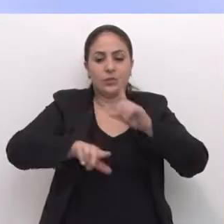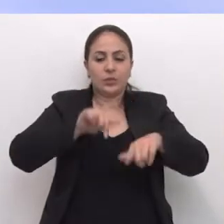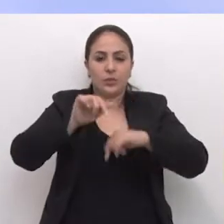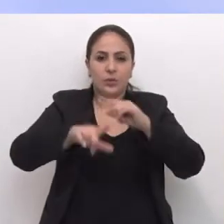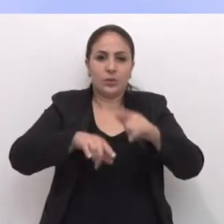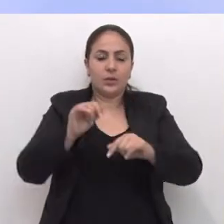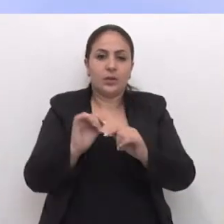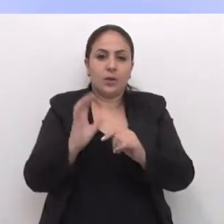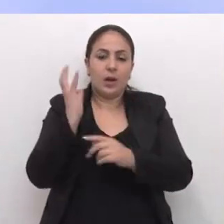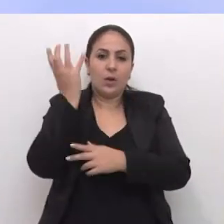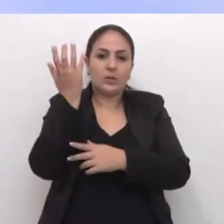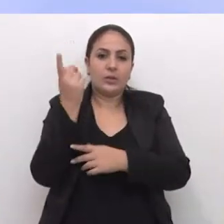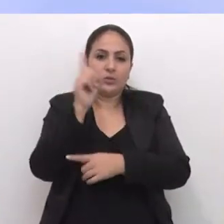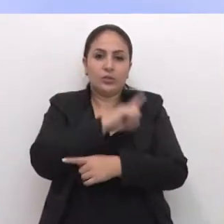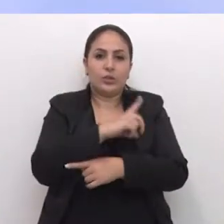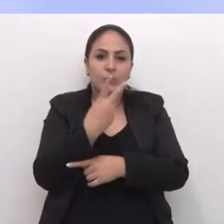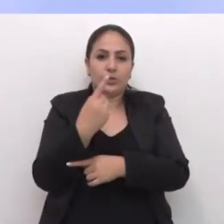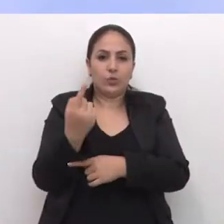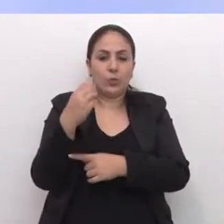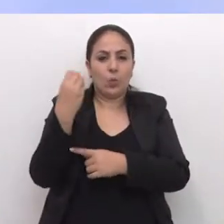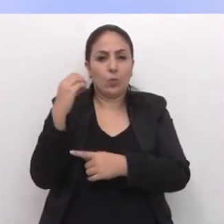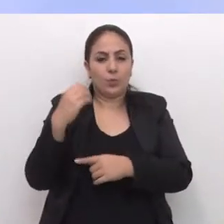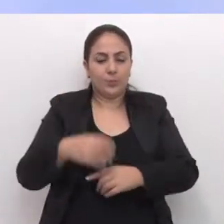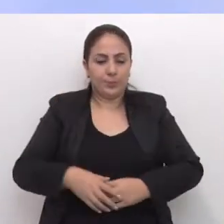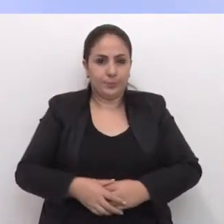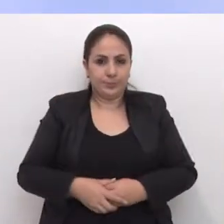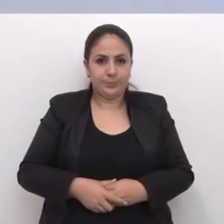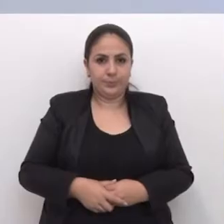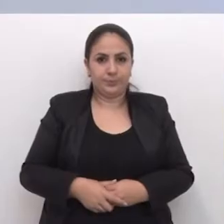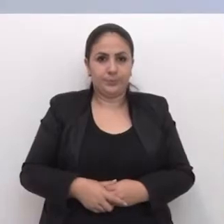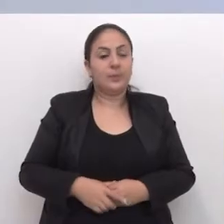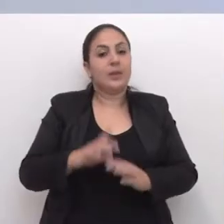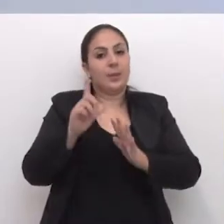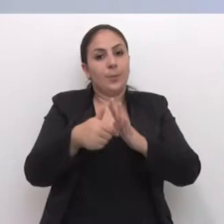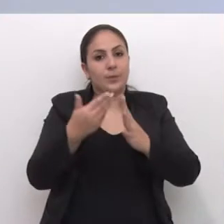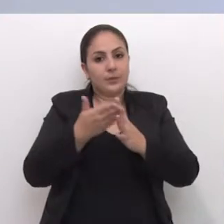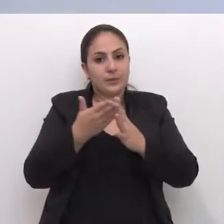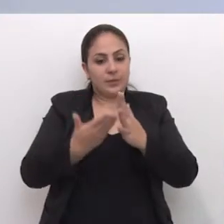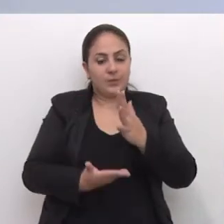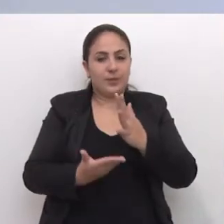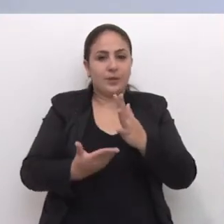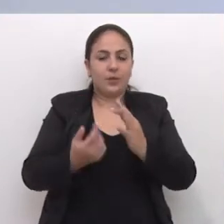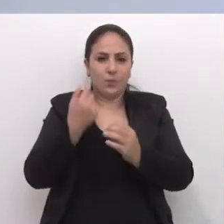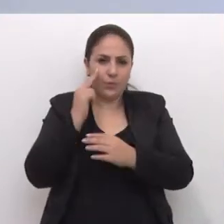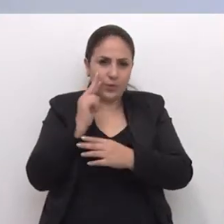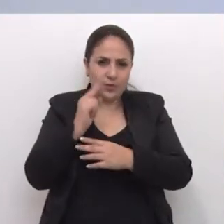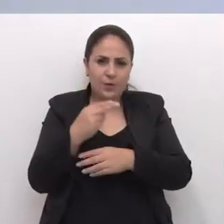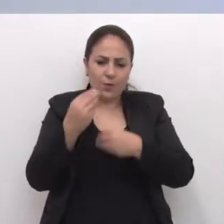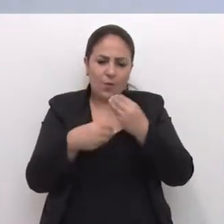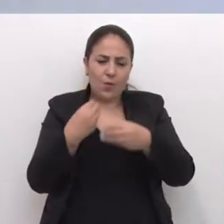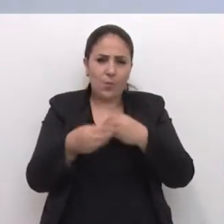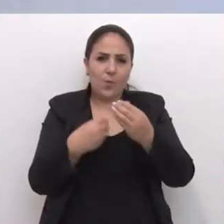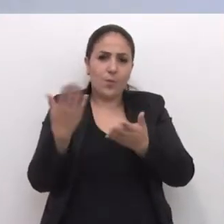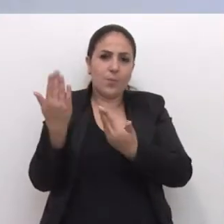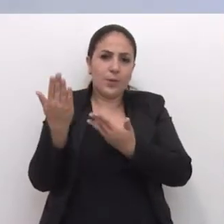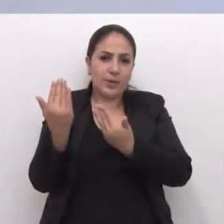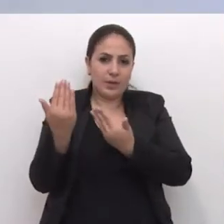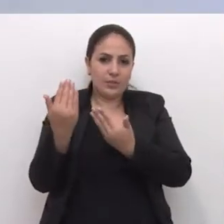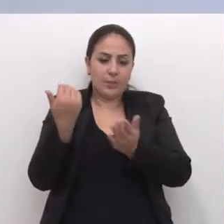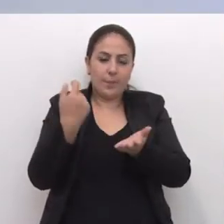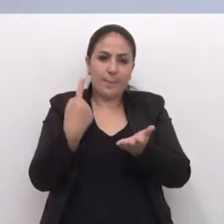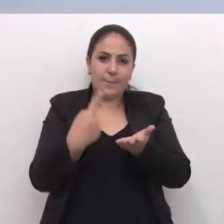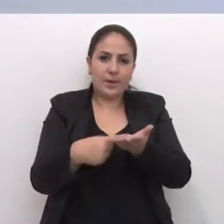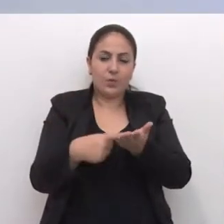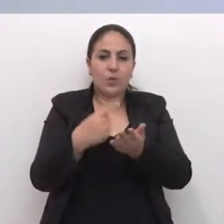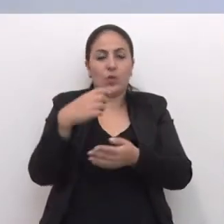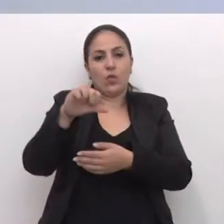dos selecionados acontece no dia 21 de outubro. E no próximo bloco você vai ver como foi a homenagem